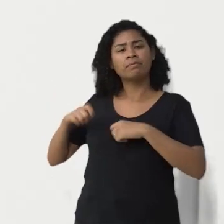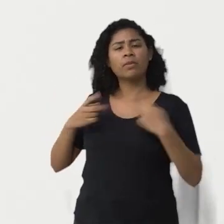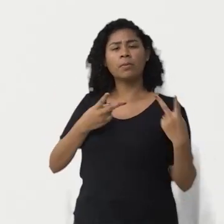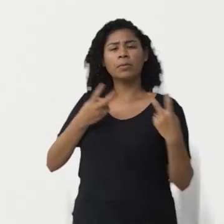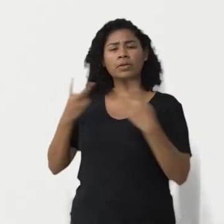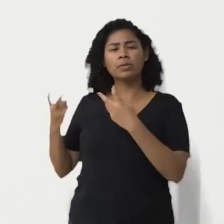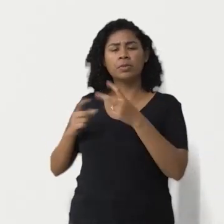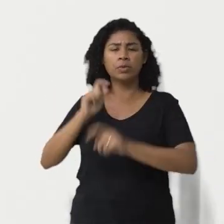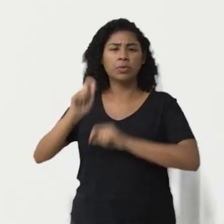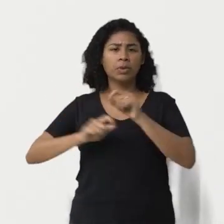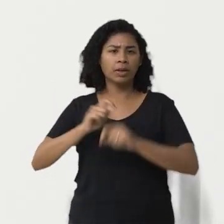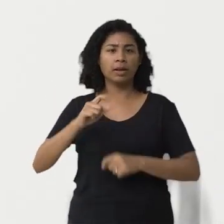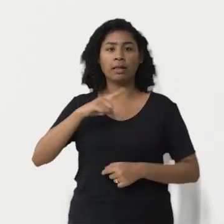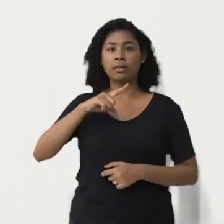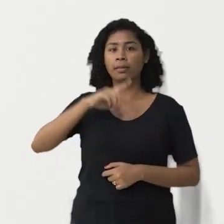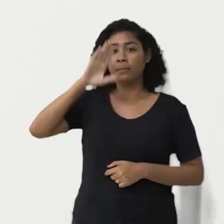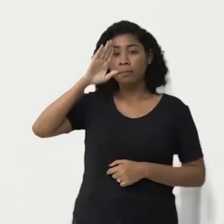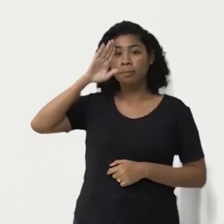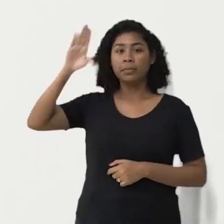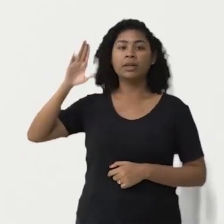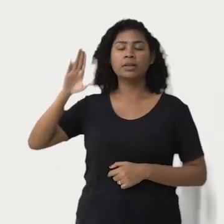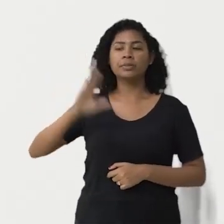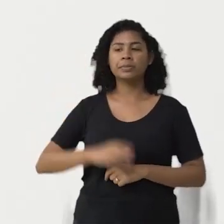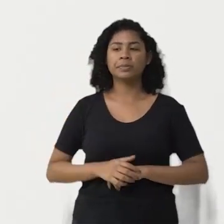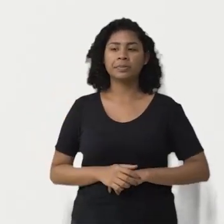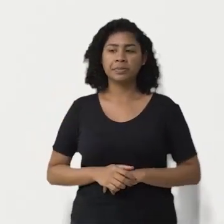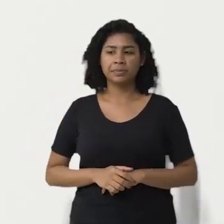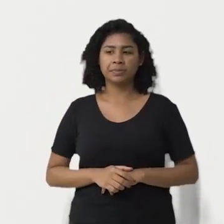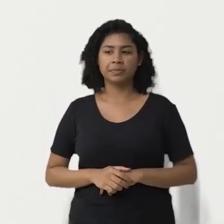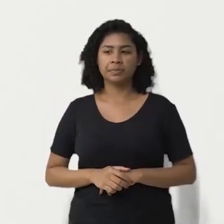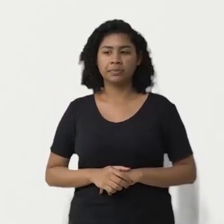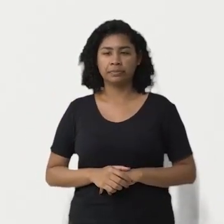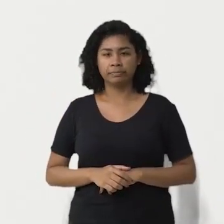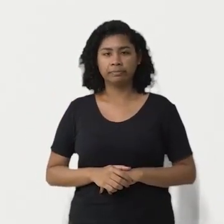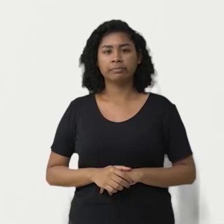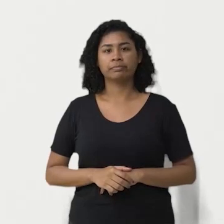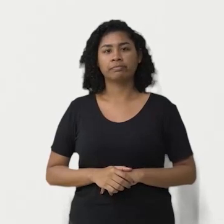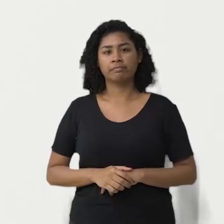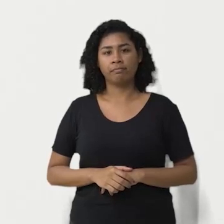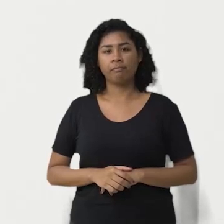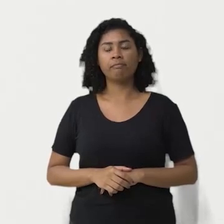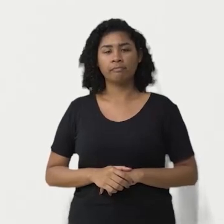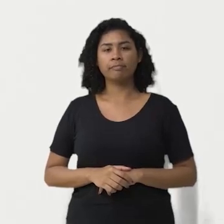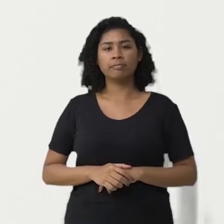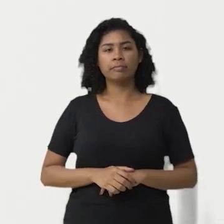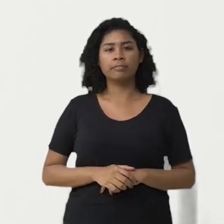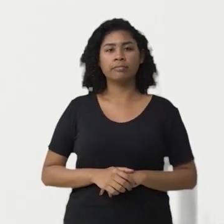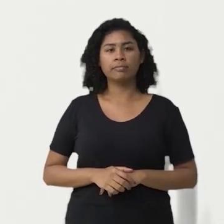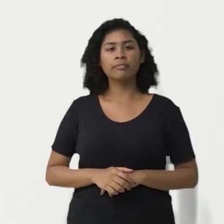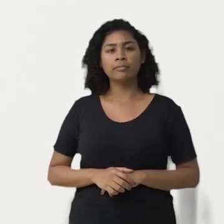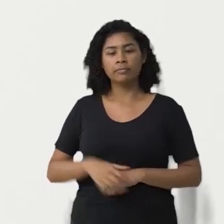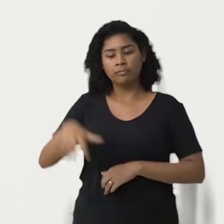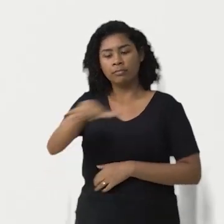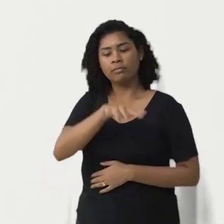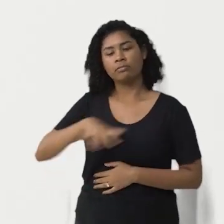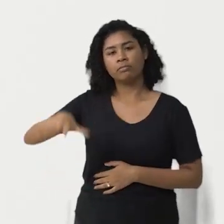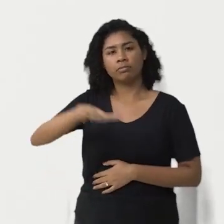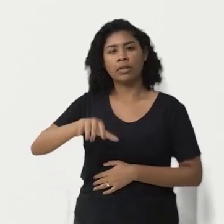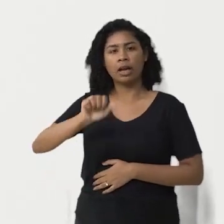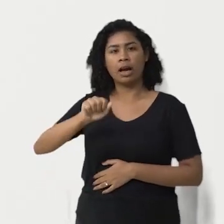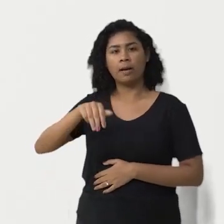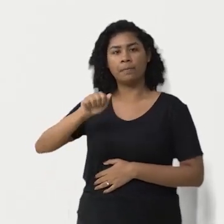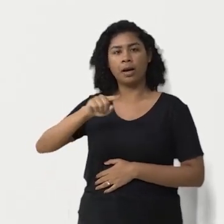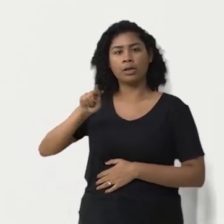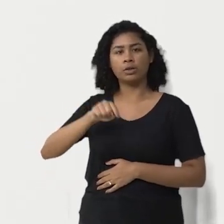aí, principalmente a parte da bacia hidrográfica amazônica, que acaba formando,